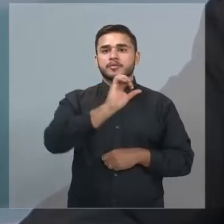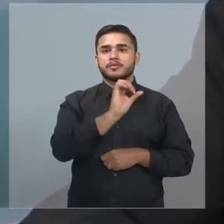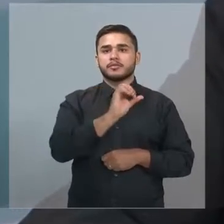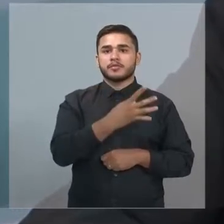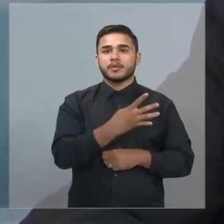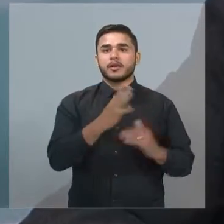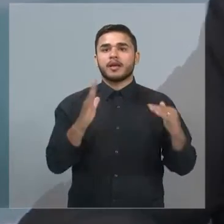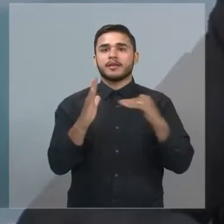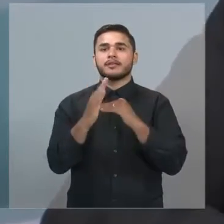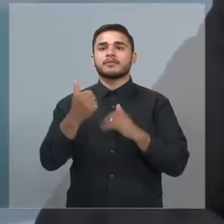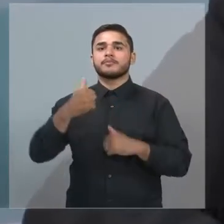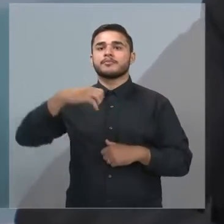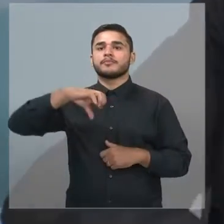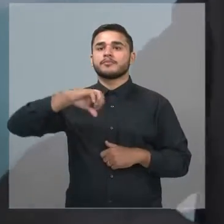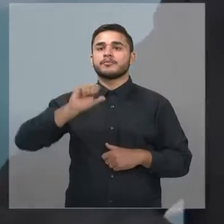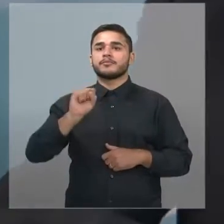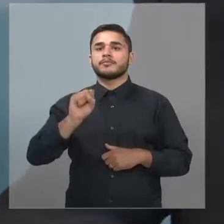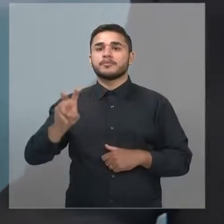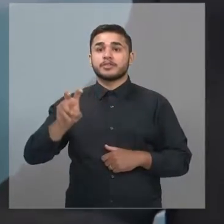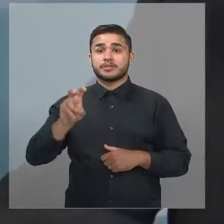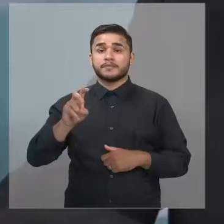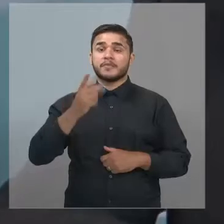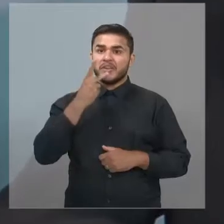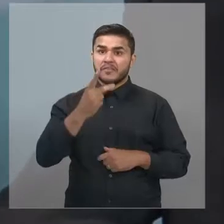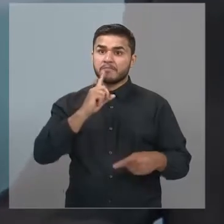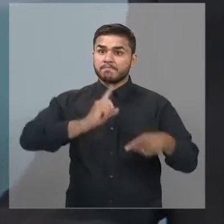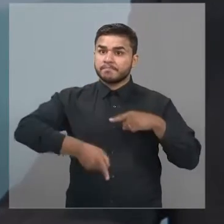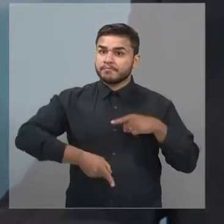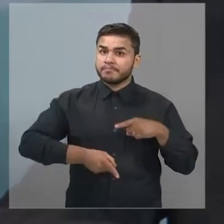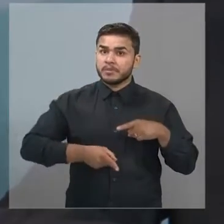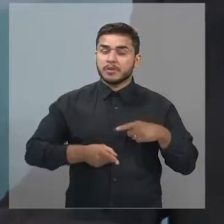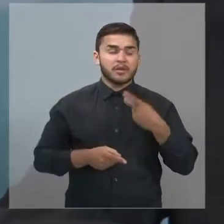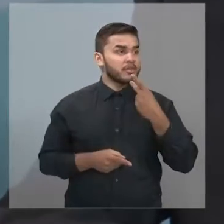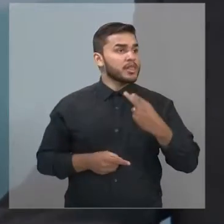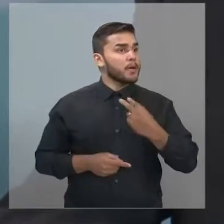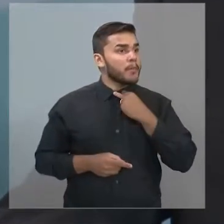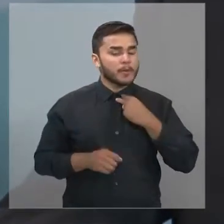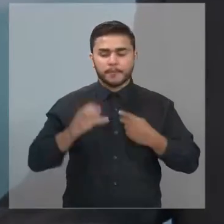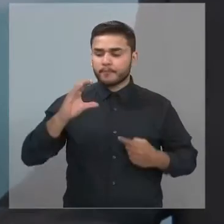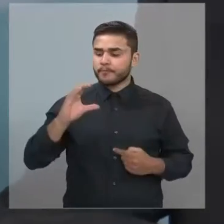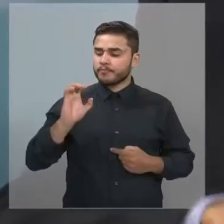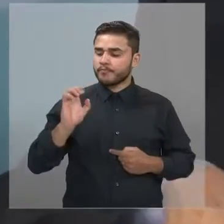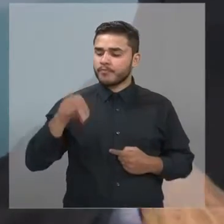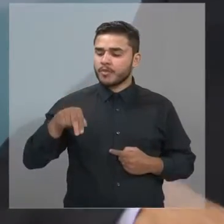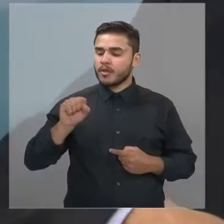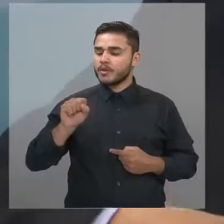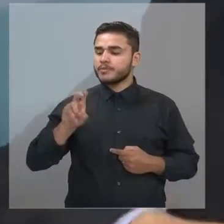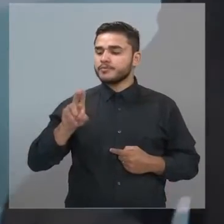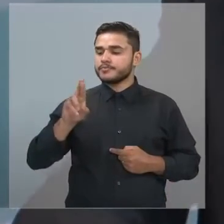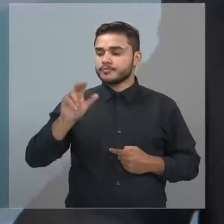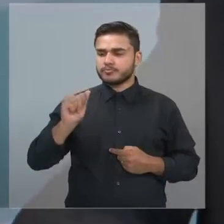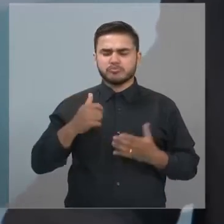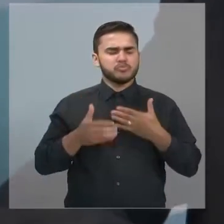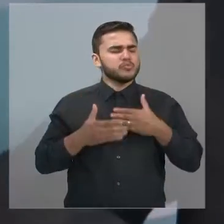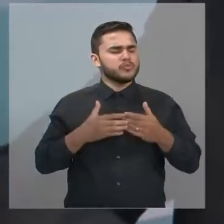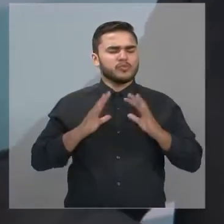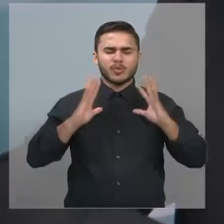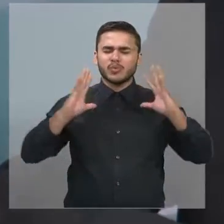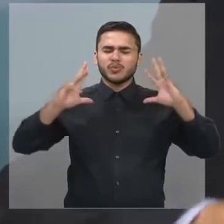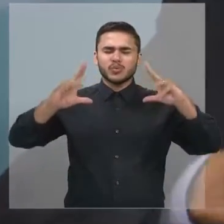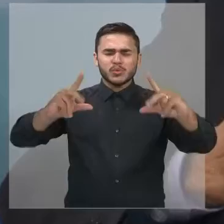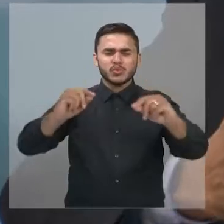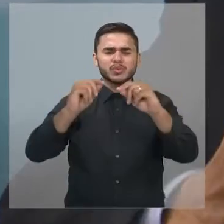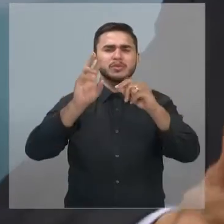85. Isso criou um estímulo para que libertinagem, todo tipo de publicação ou